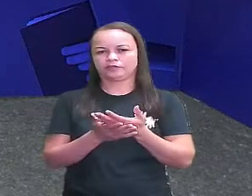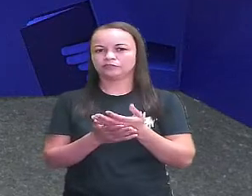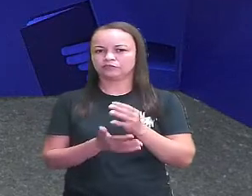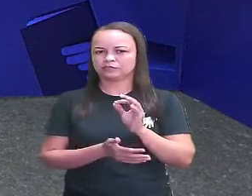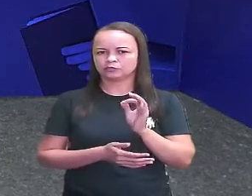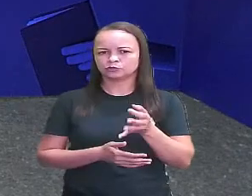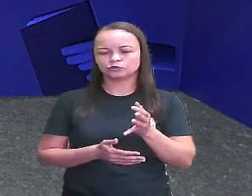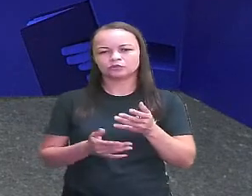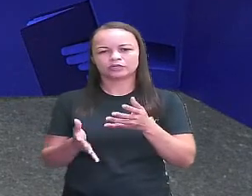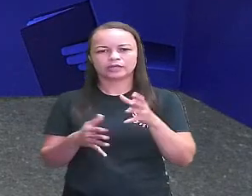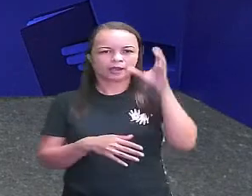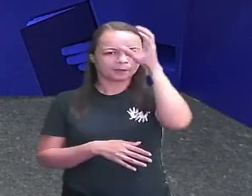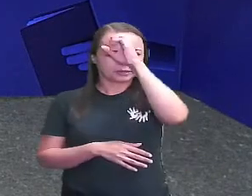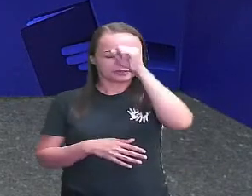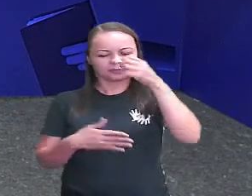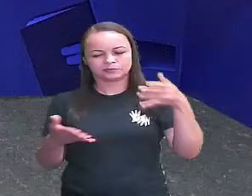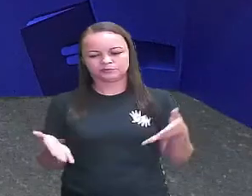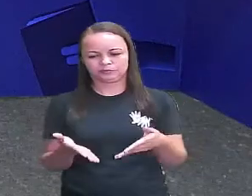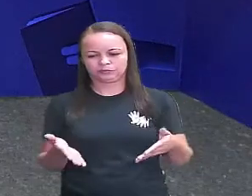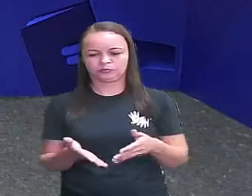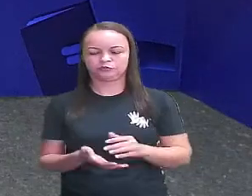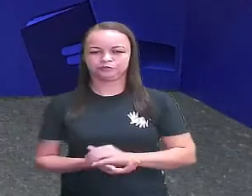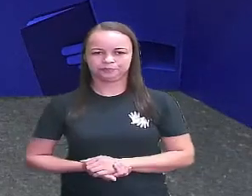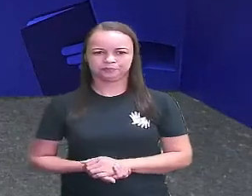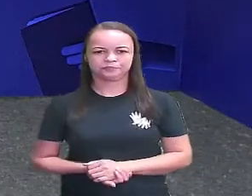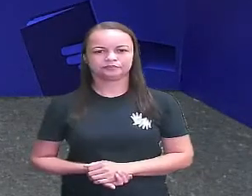certo? Então vamos lá.